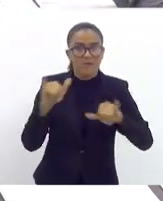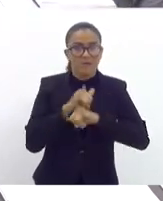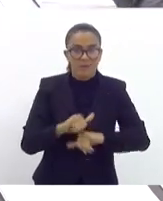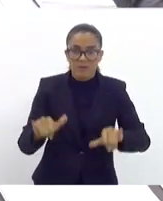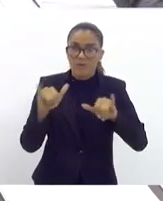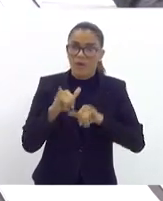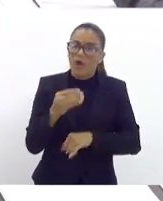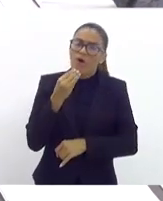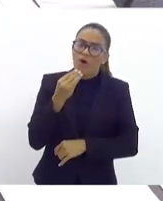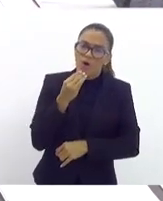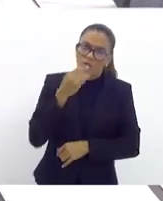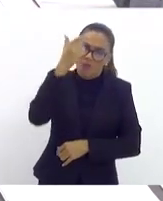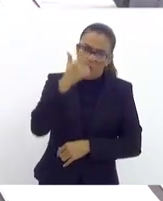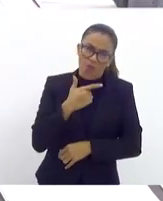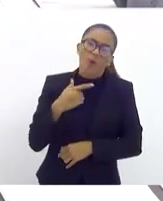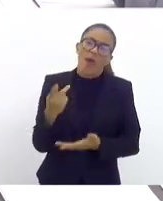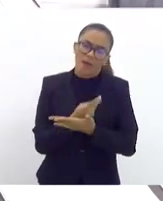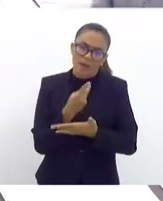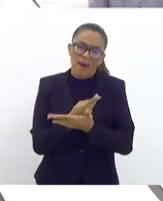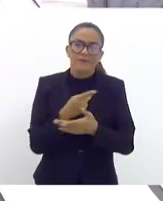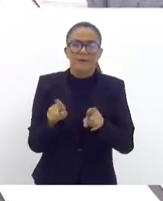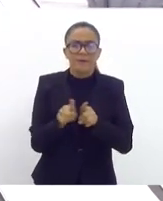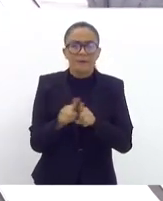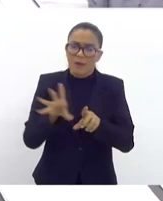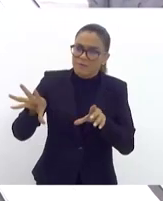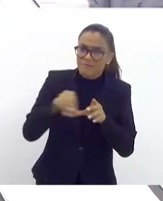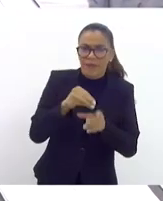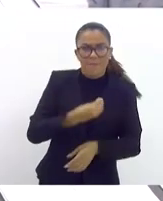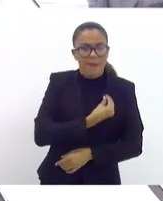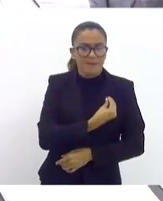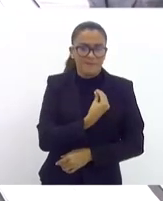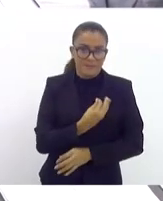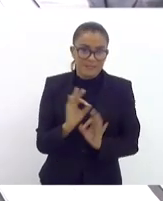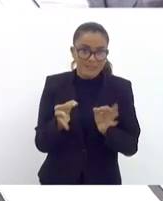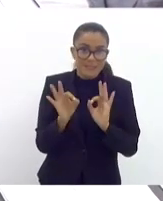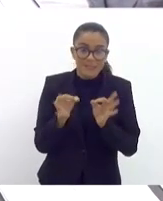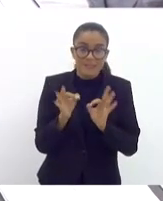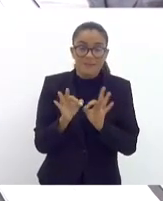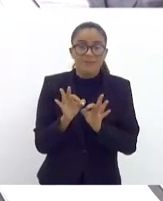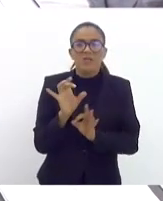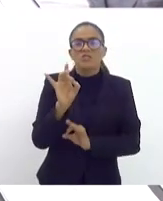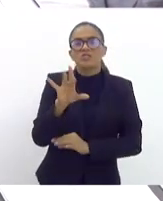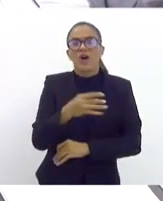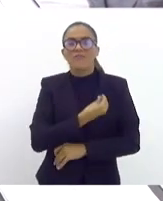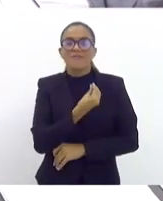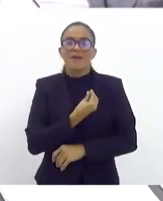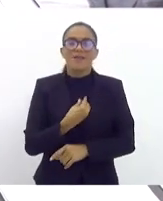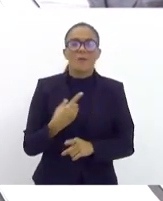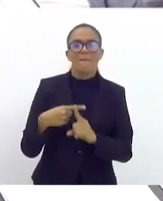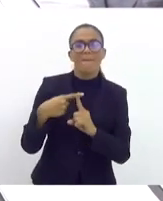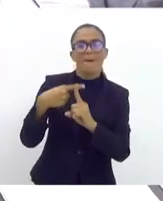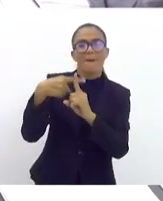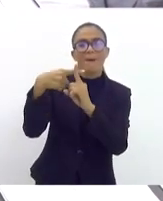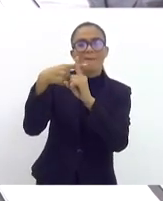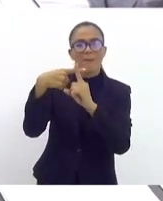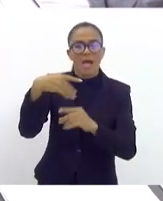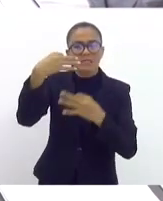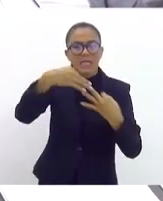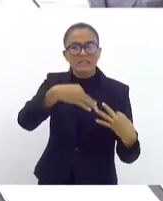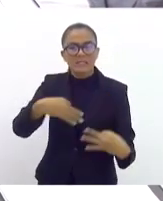claro que devo estar errando também mas Errar faz parte da vida né Vinícius não só não só vivemos de acerto mas